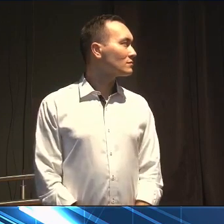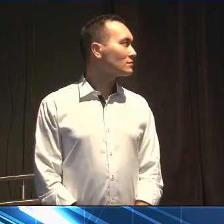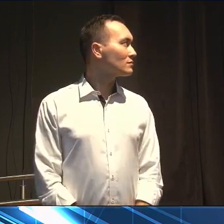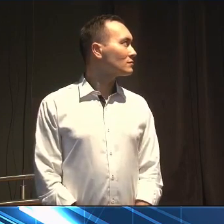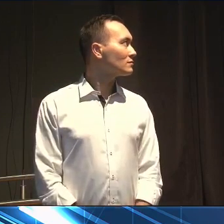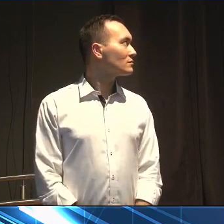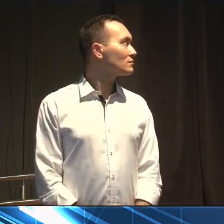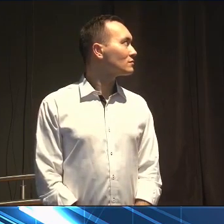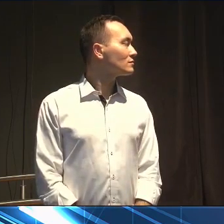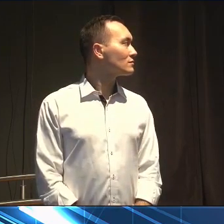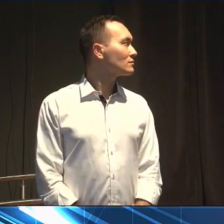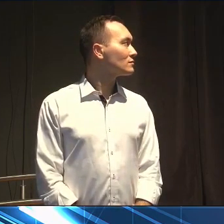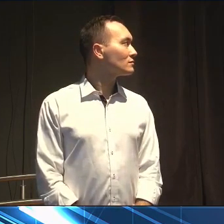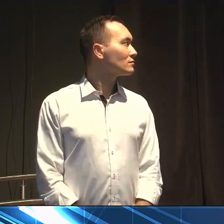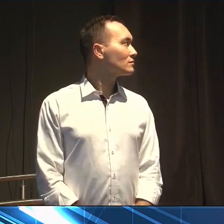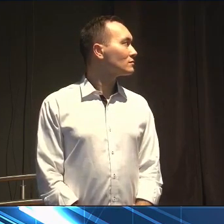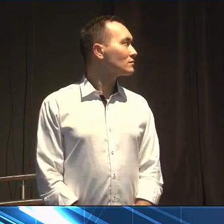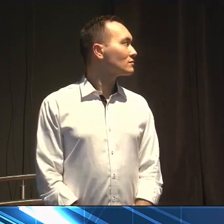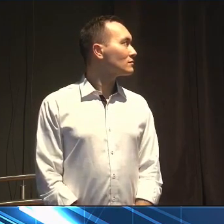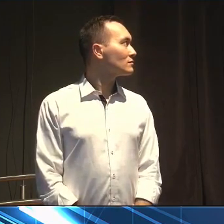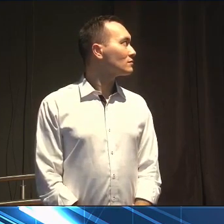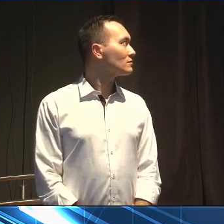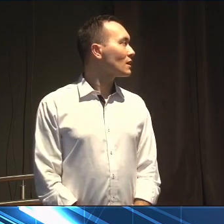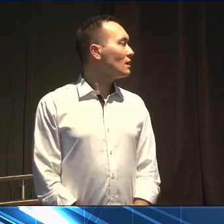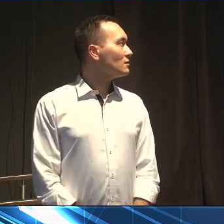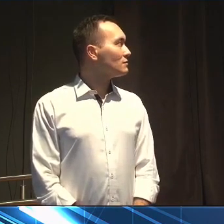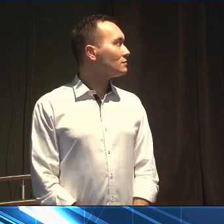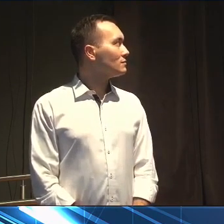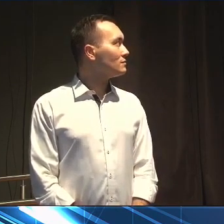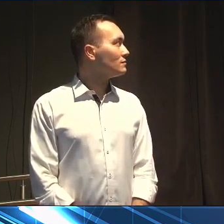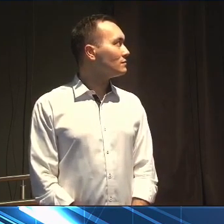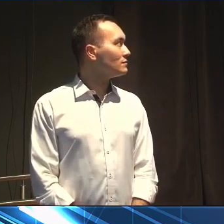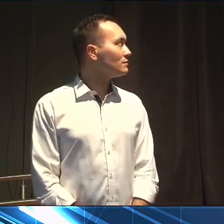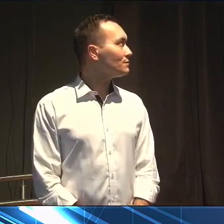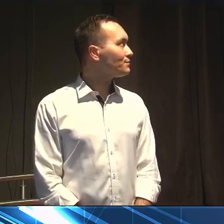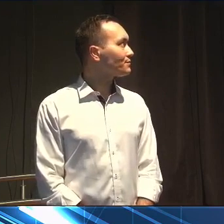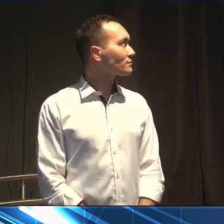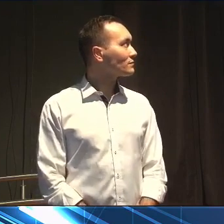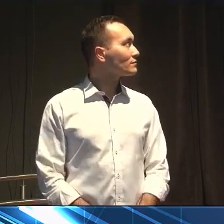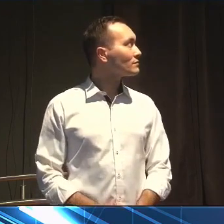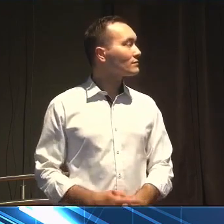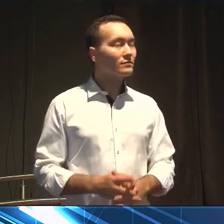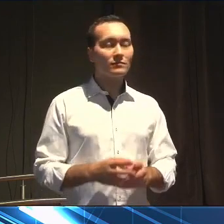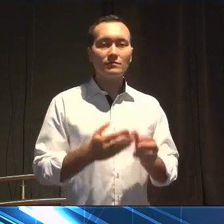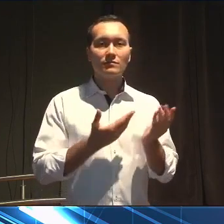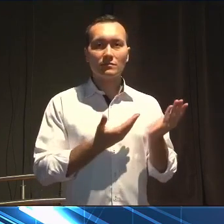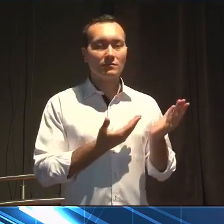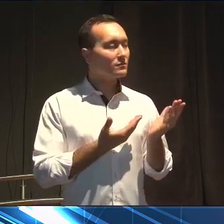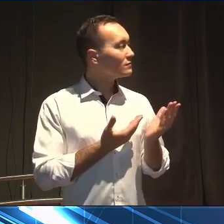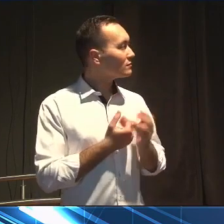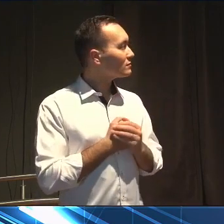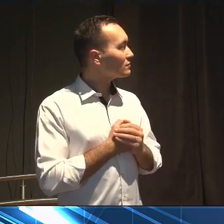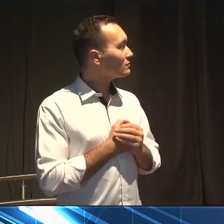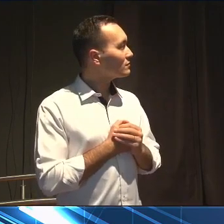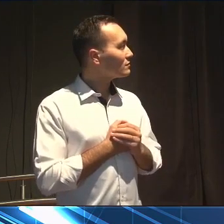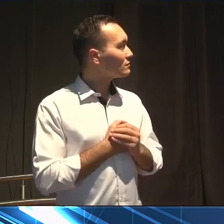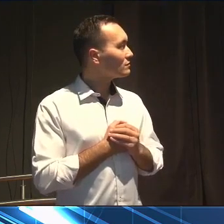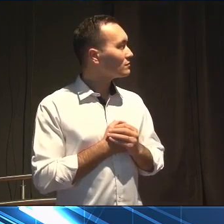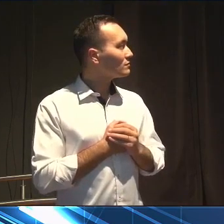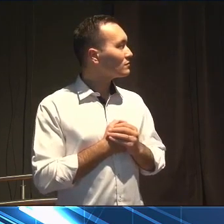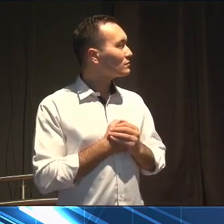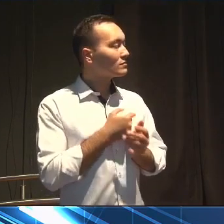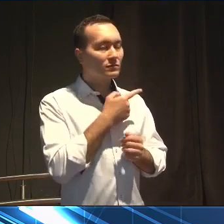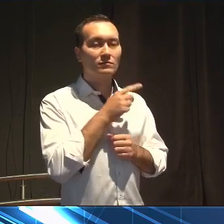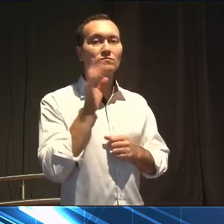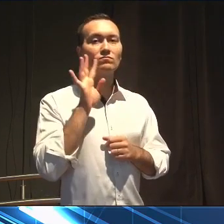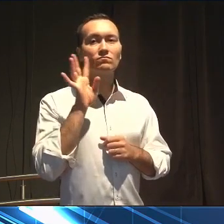Deixa eu tentar mudar. Aqui, é só procurar, tá, BMW Digital Twin NVIDIA. Esse aqui é um outro caso muito legal, o